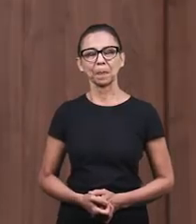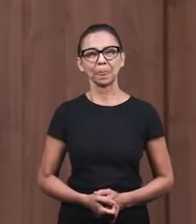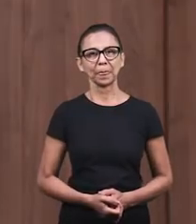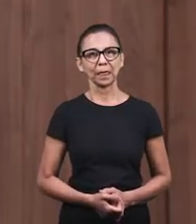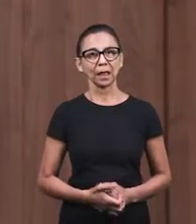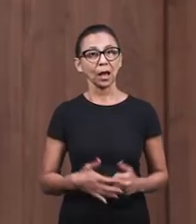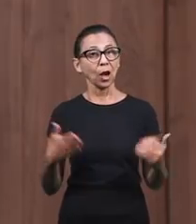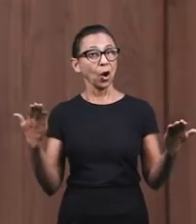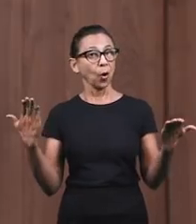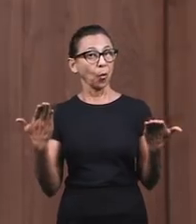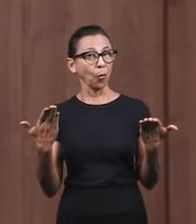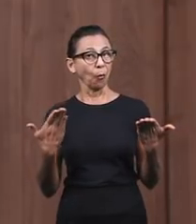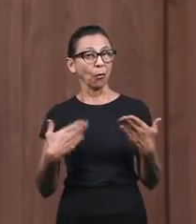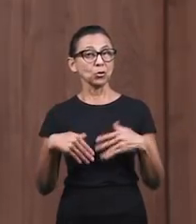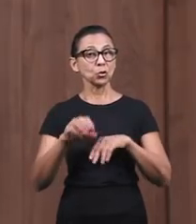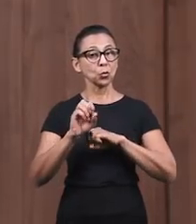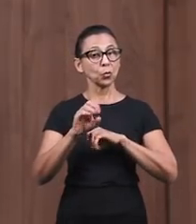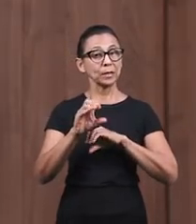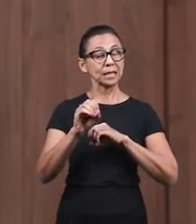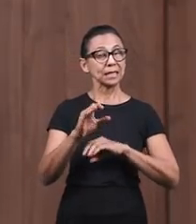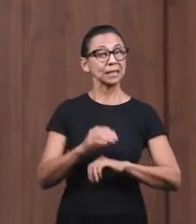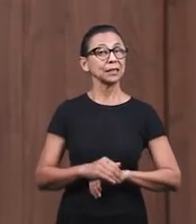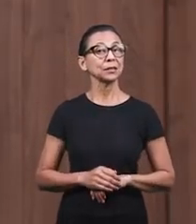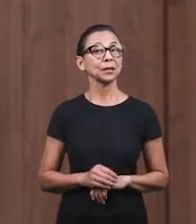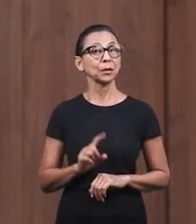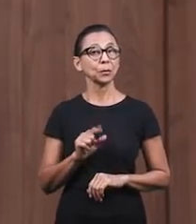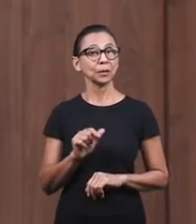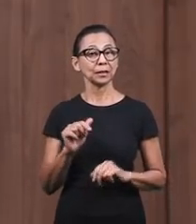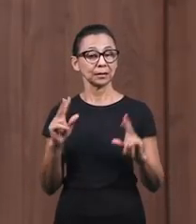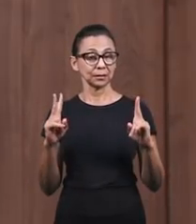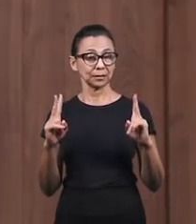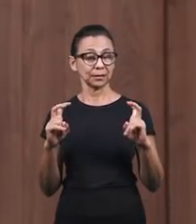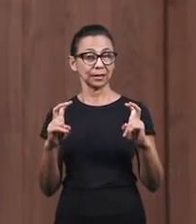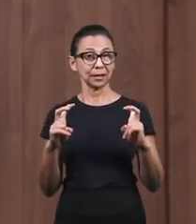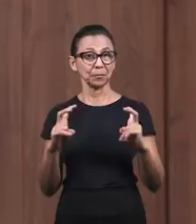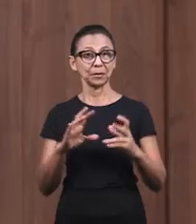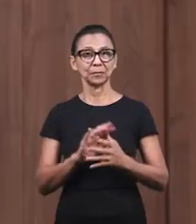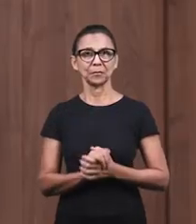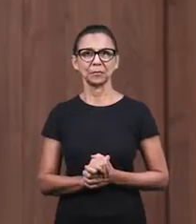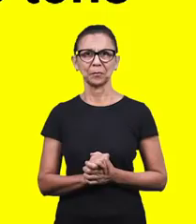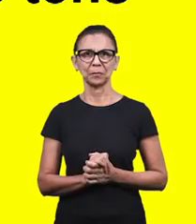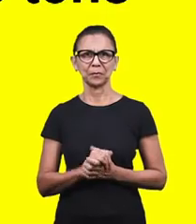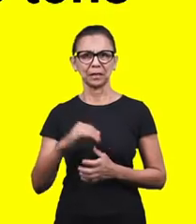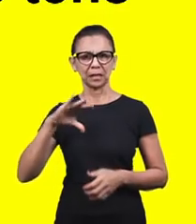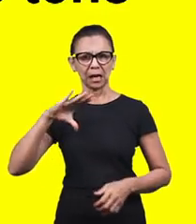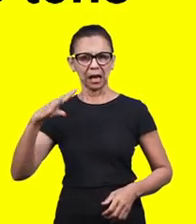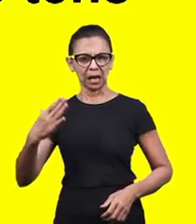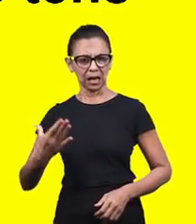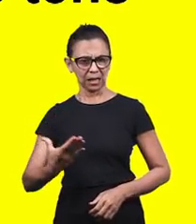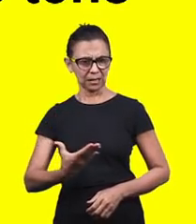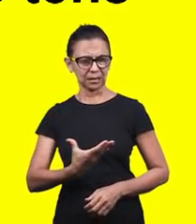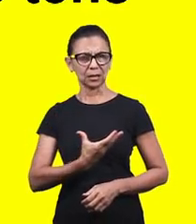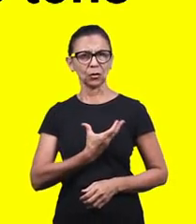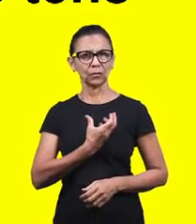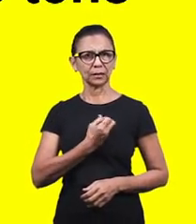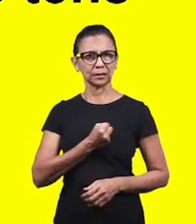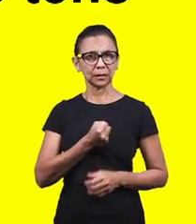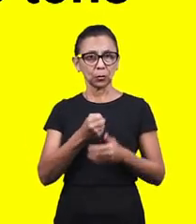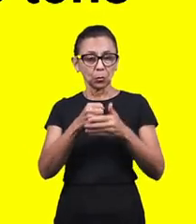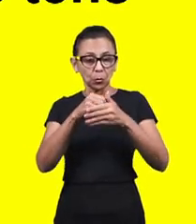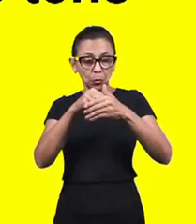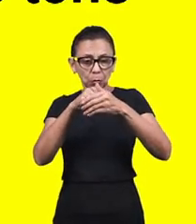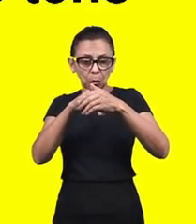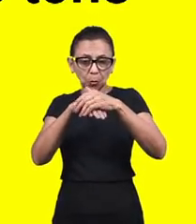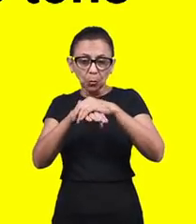O ensino deste dia é sobre o tema Guarda o que tens. Mas o que é